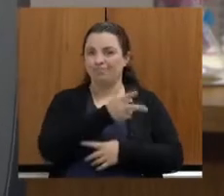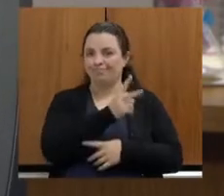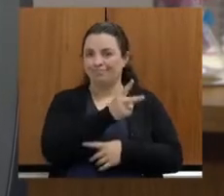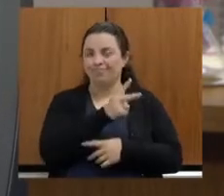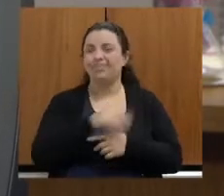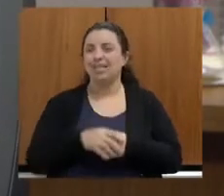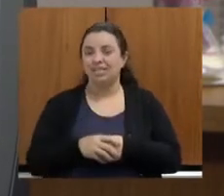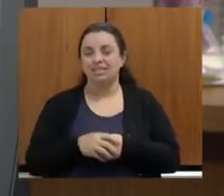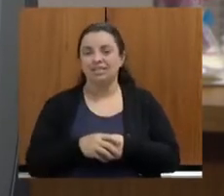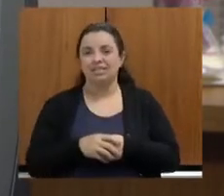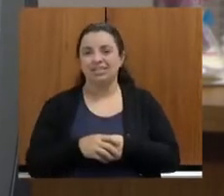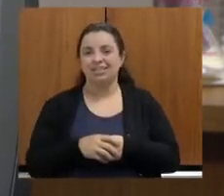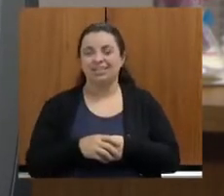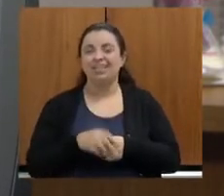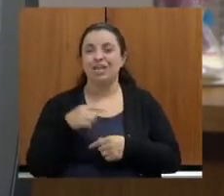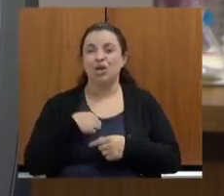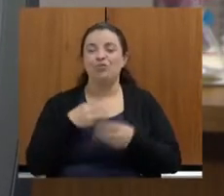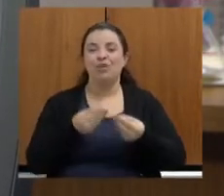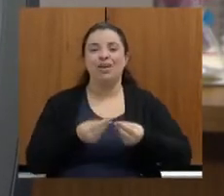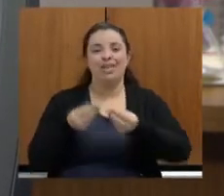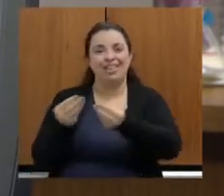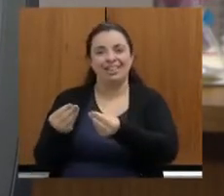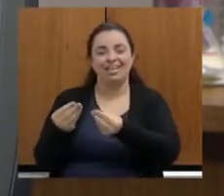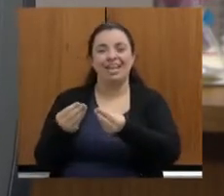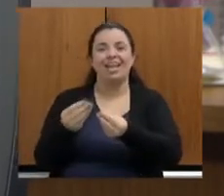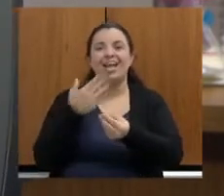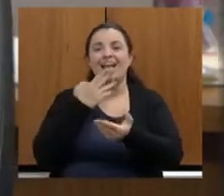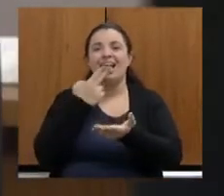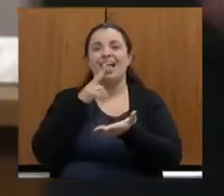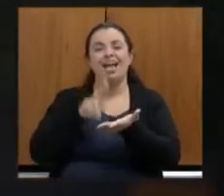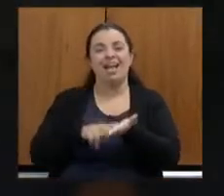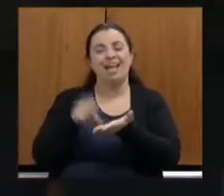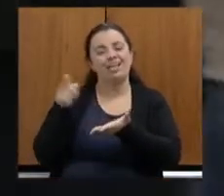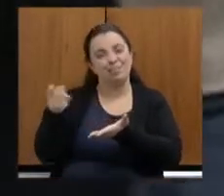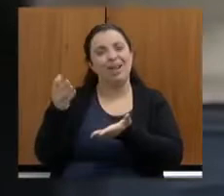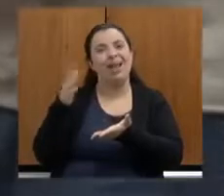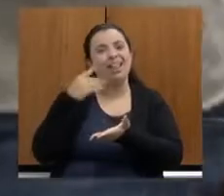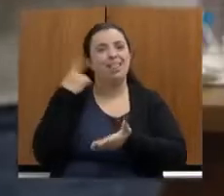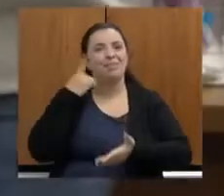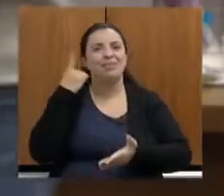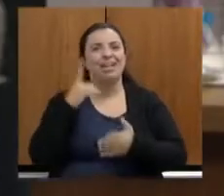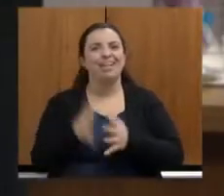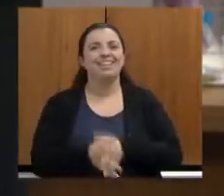e eu vou entregar as cartas para Deputado é